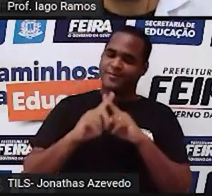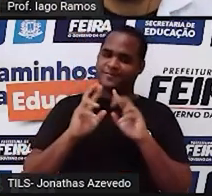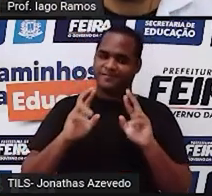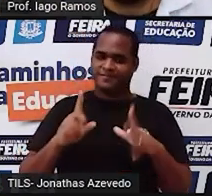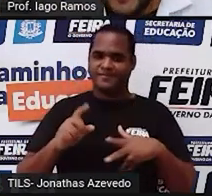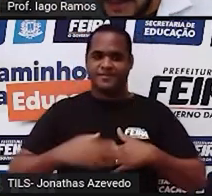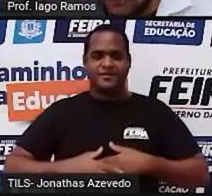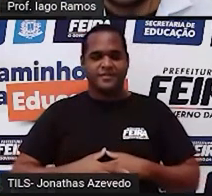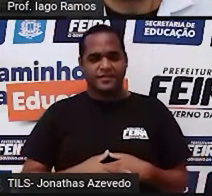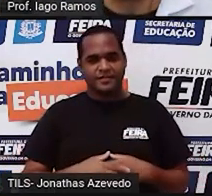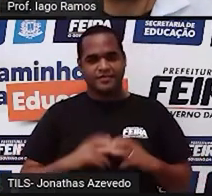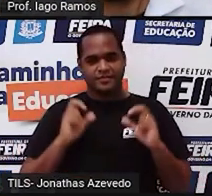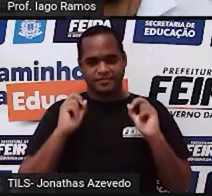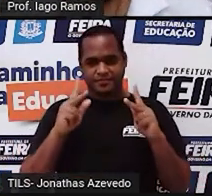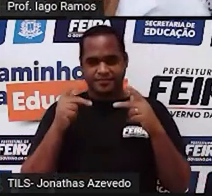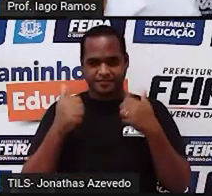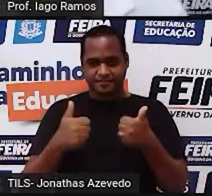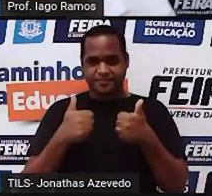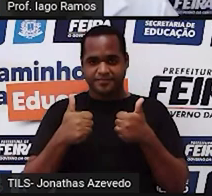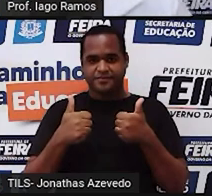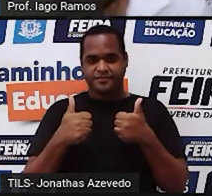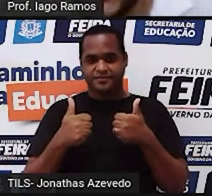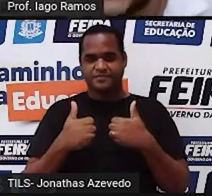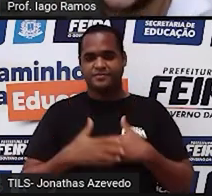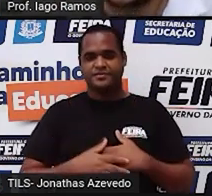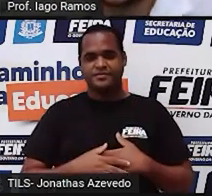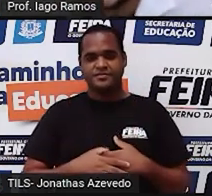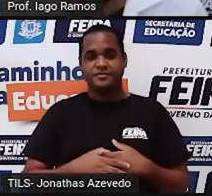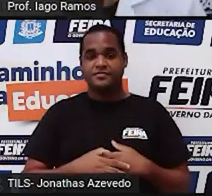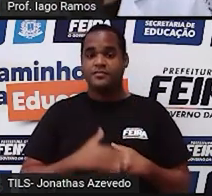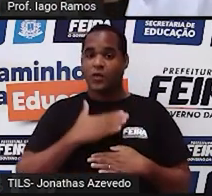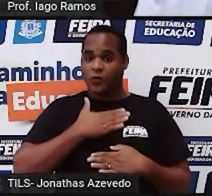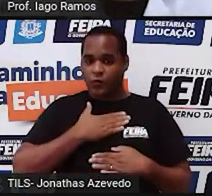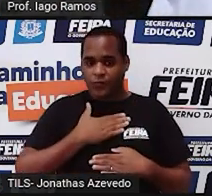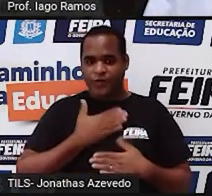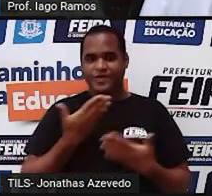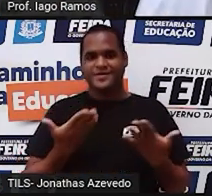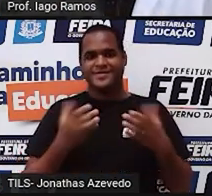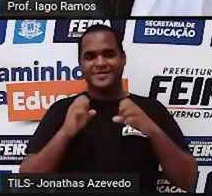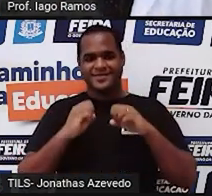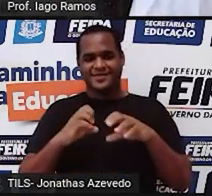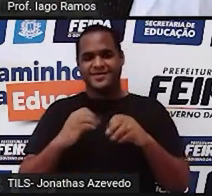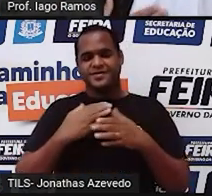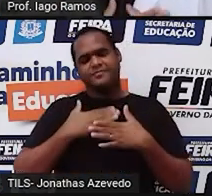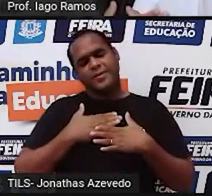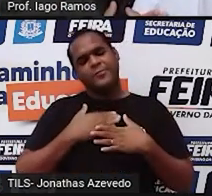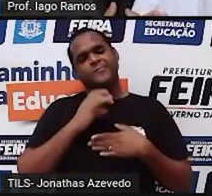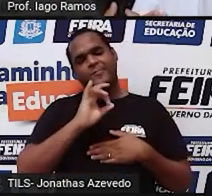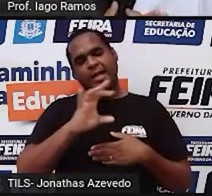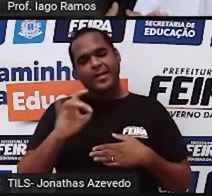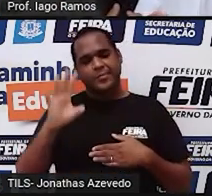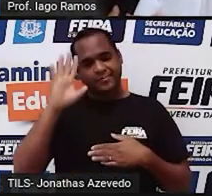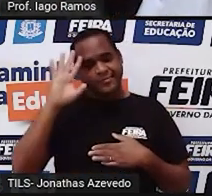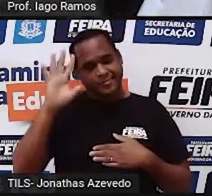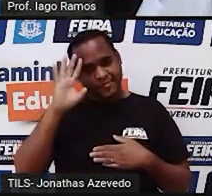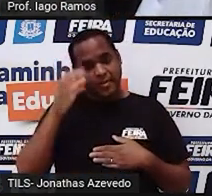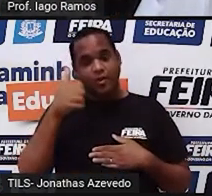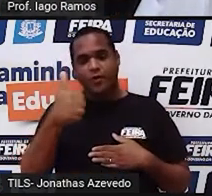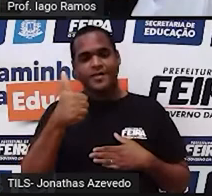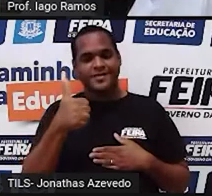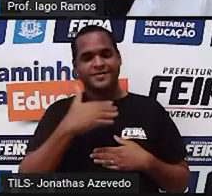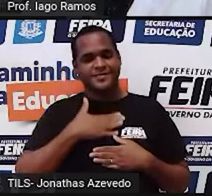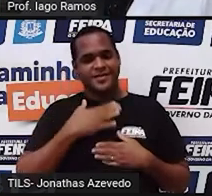periódicas valeu bom curtiu a nossa aula eu espero que sim nós curtimos bastante